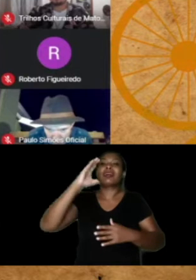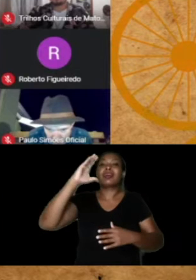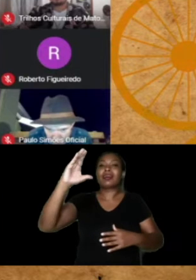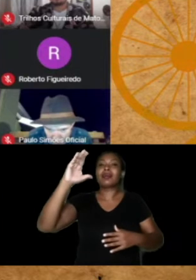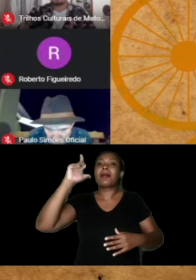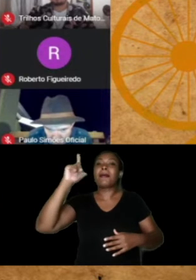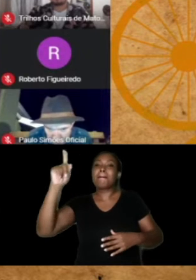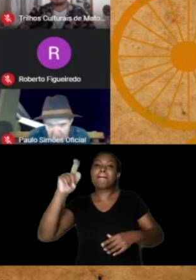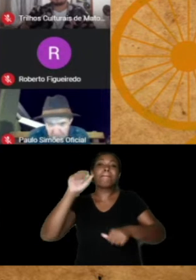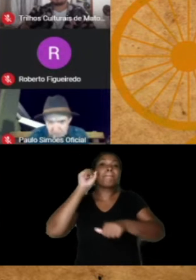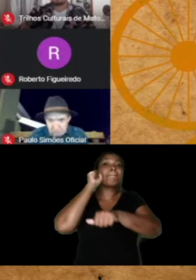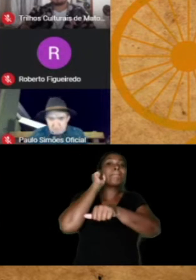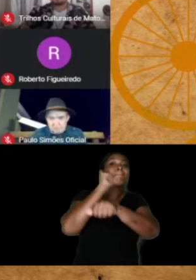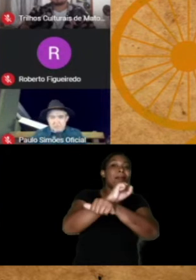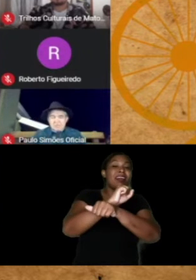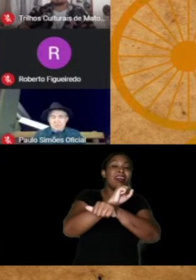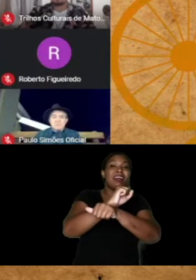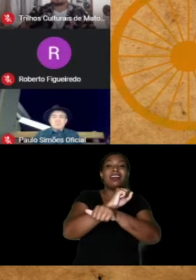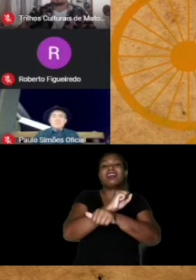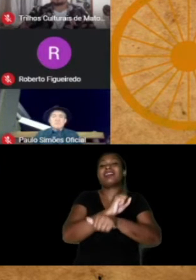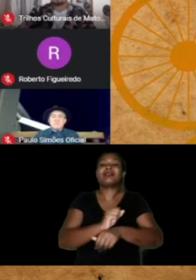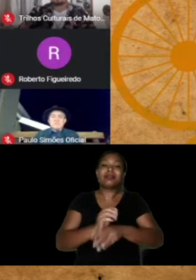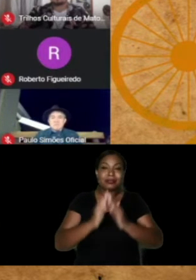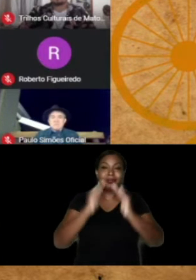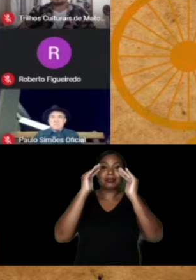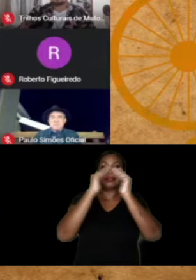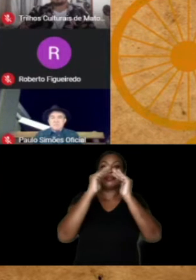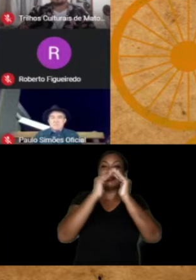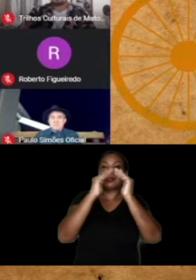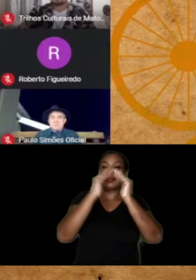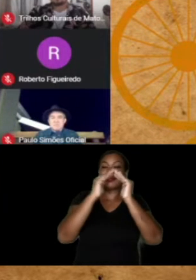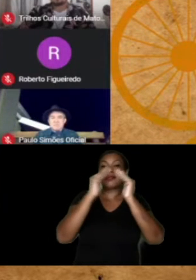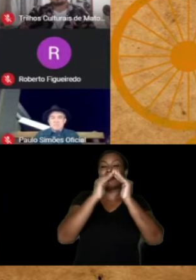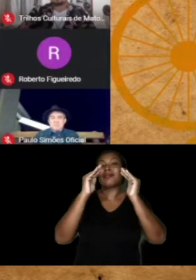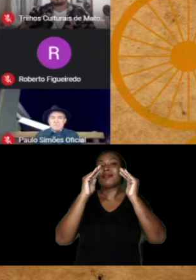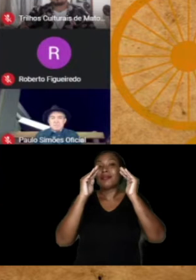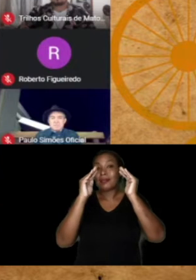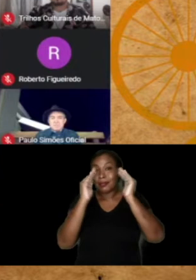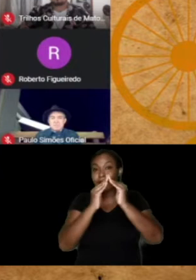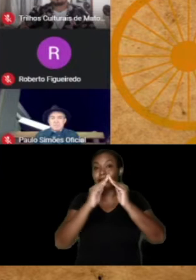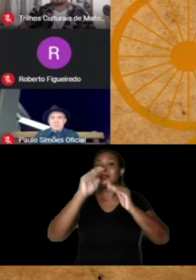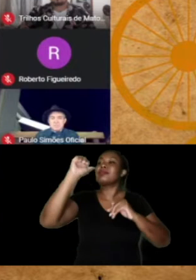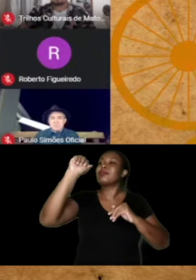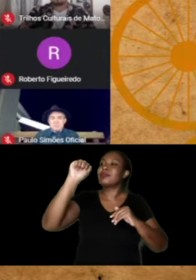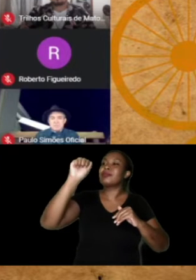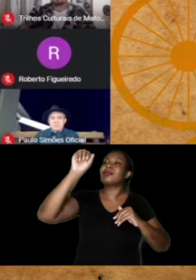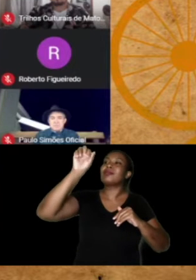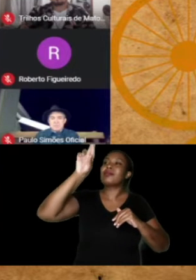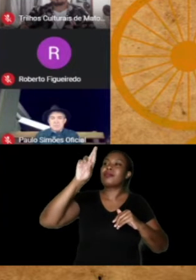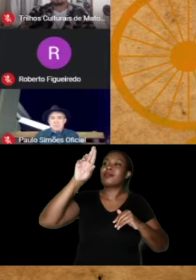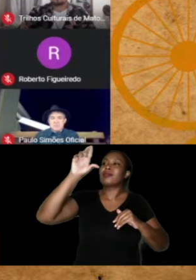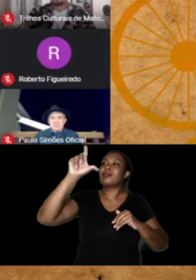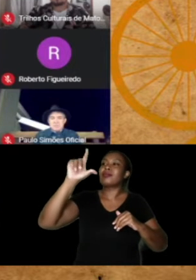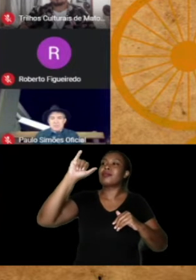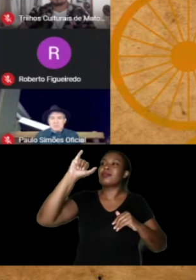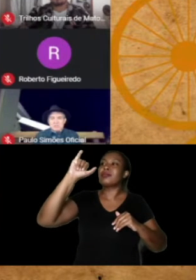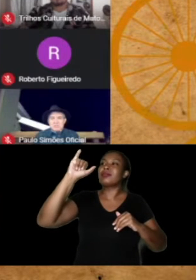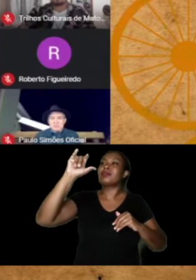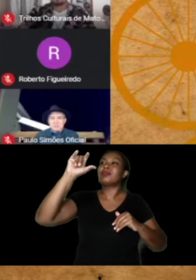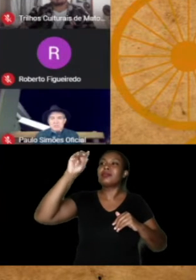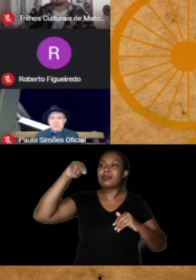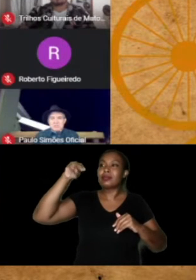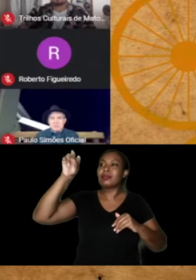Arlindo Peruca, que era o técnico de segurança aí em Três Lagoas. E ele nos recebia sempre com